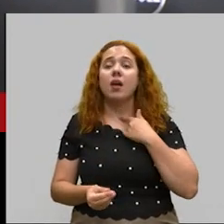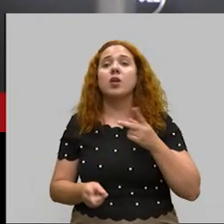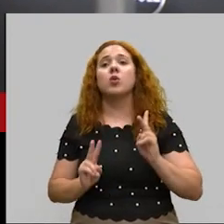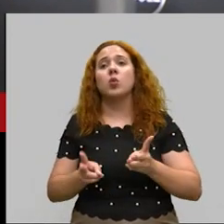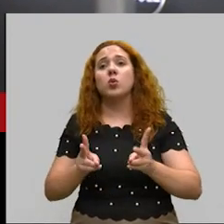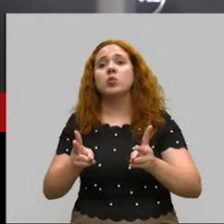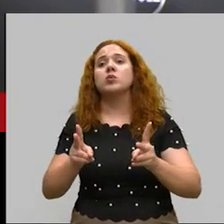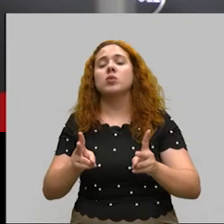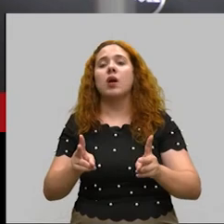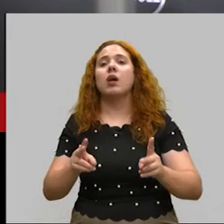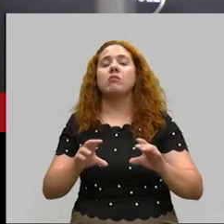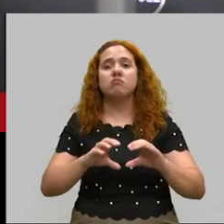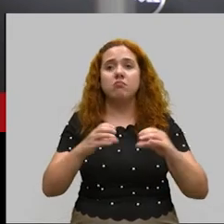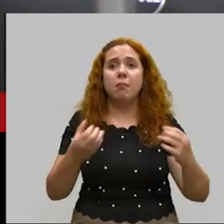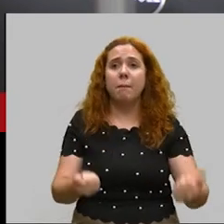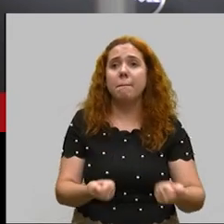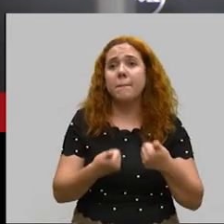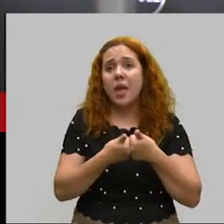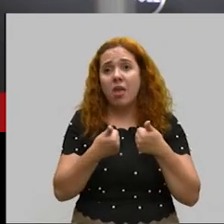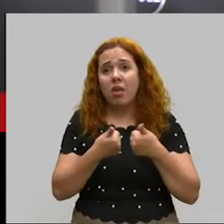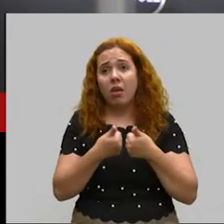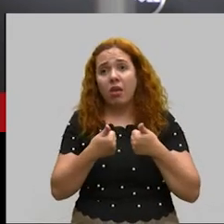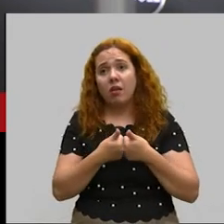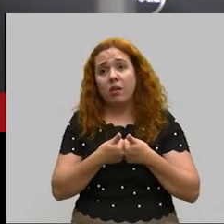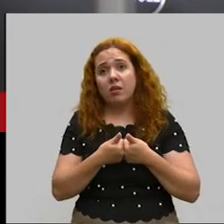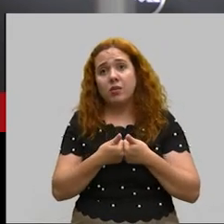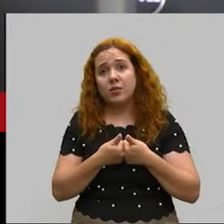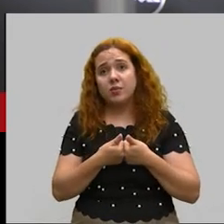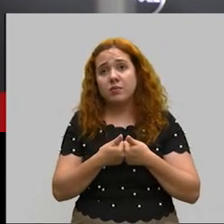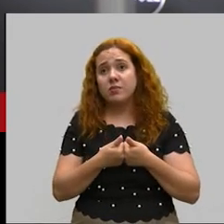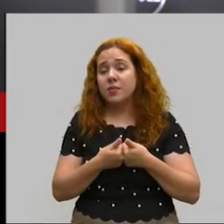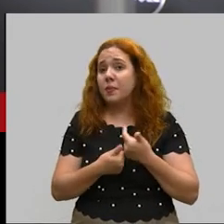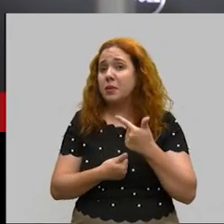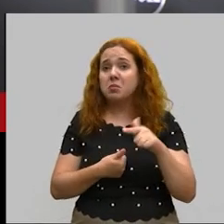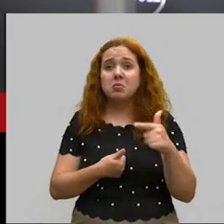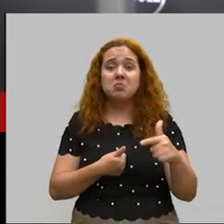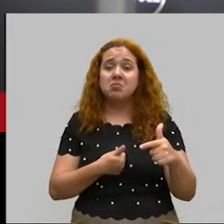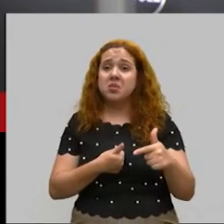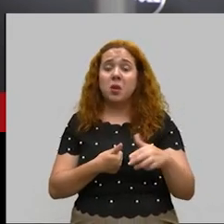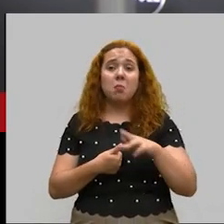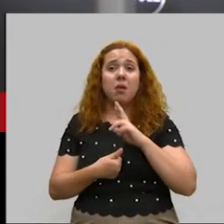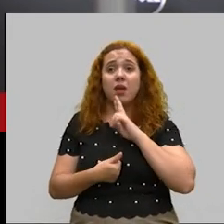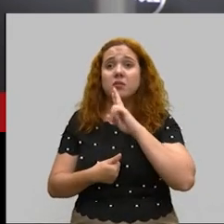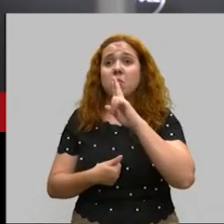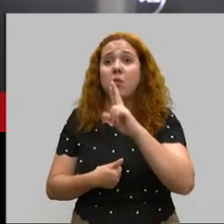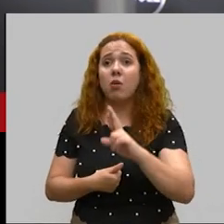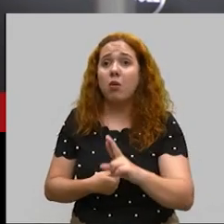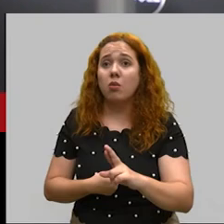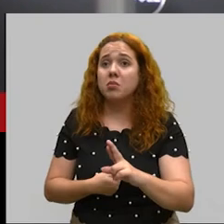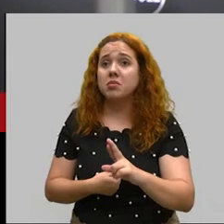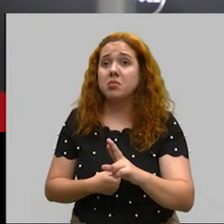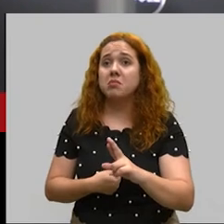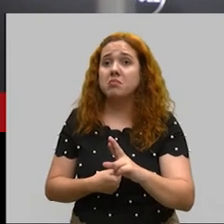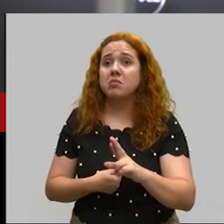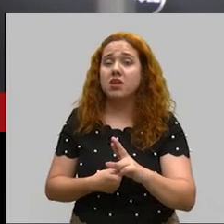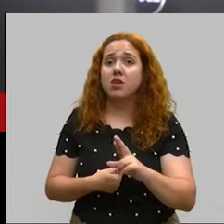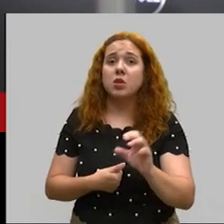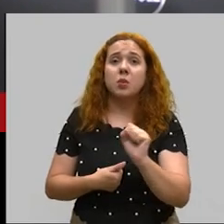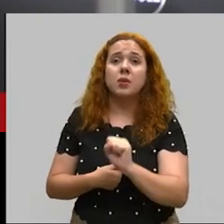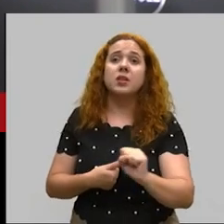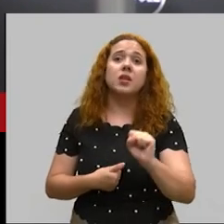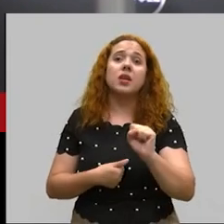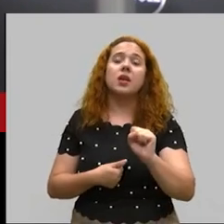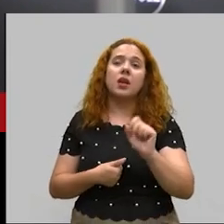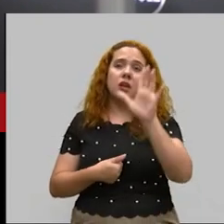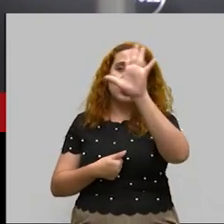mais próximas né e eh até o momento a gente não tem uma posição oficial da Superintendência Regional de ensino de